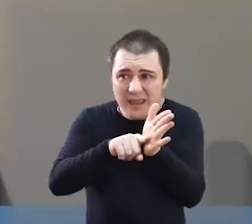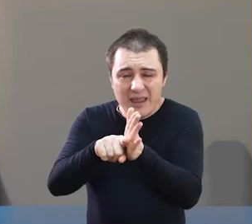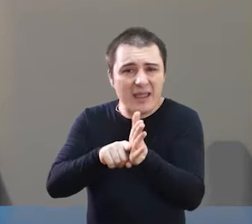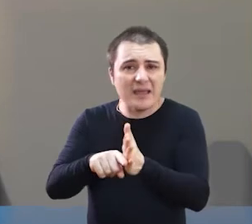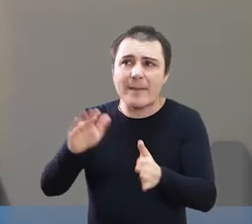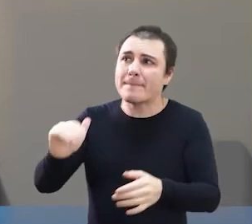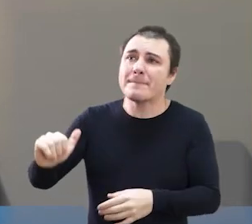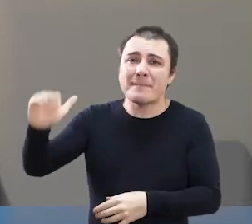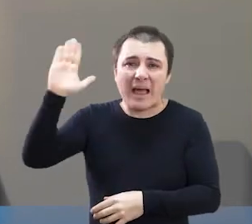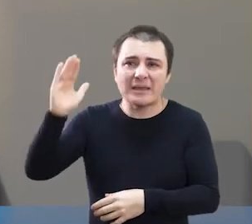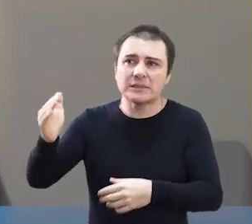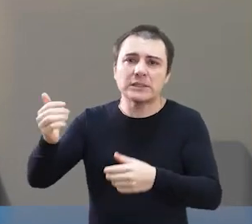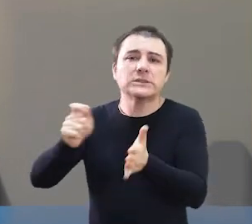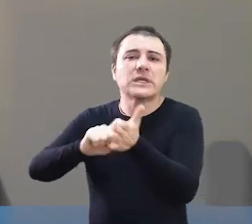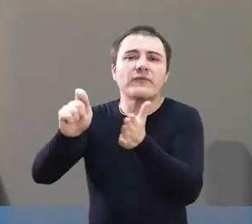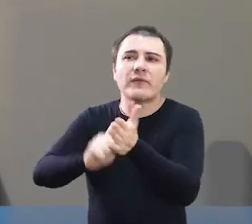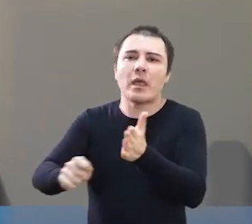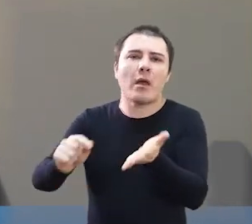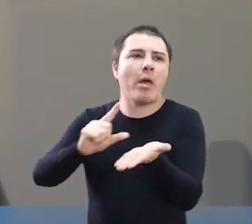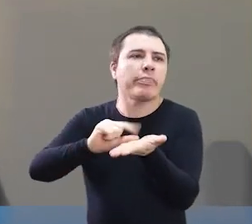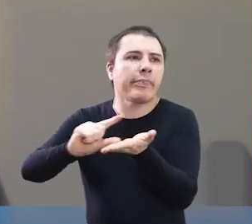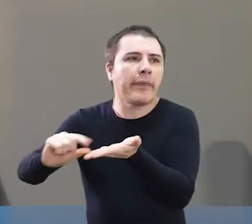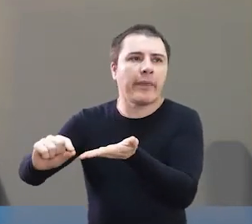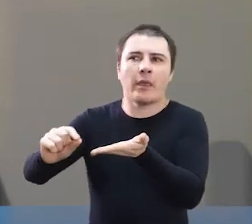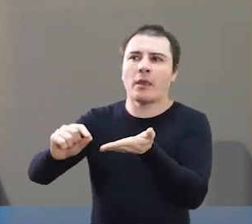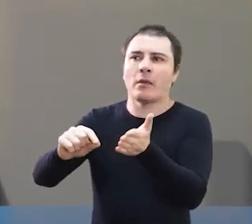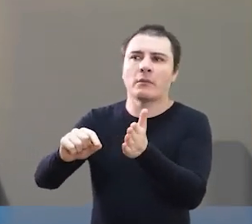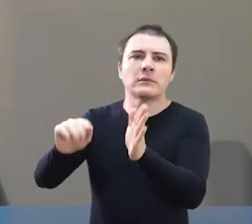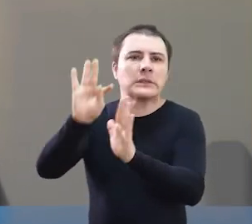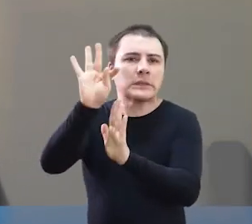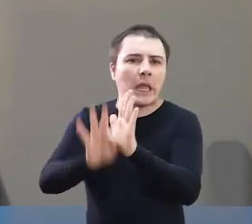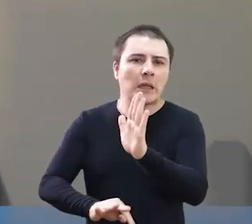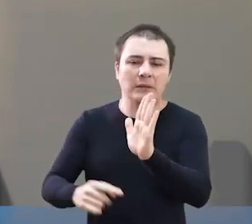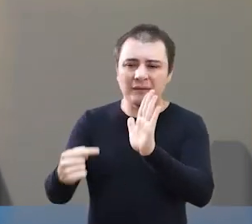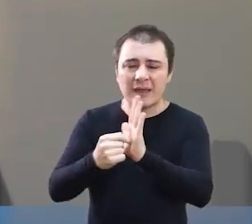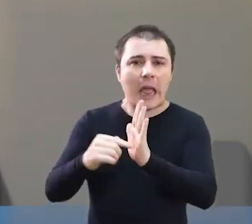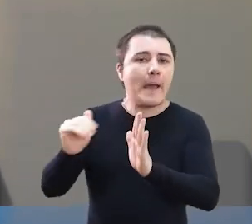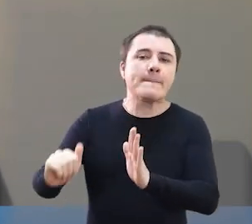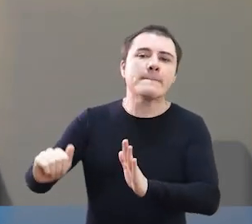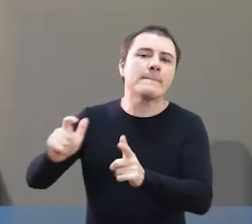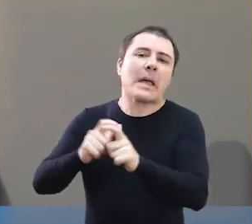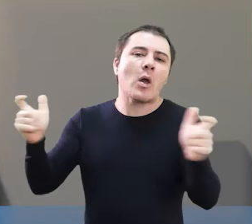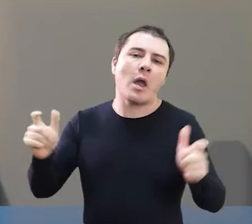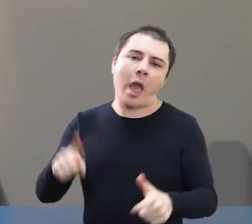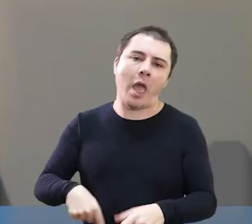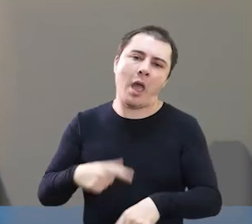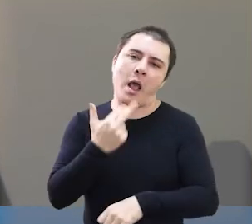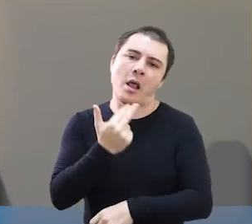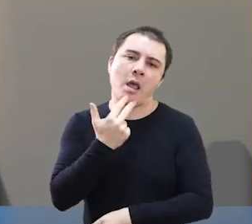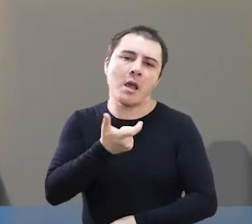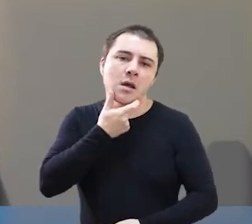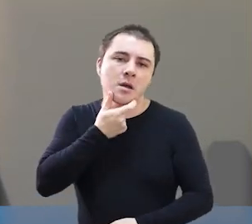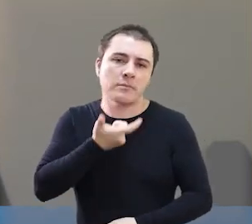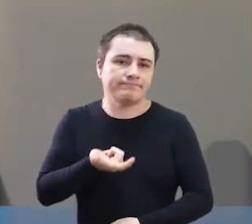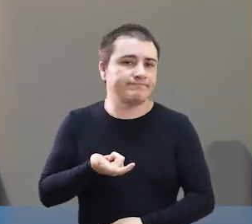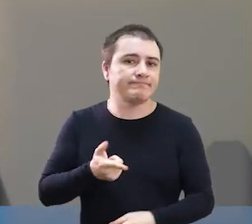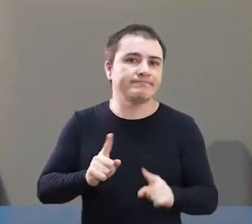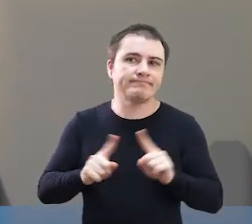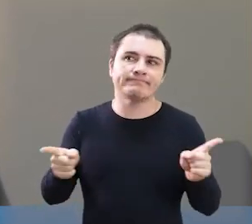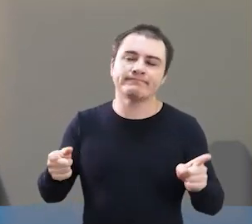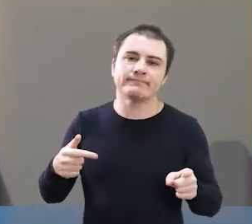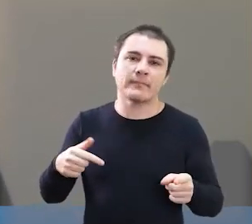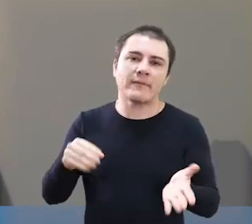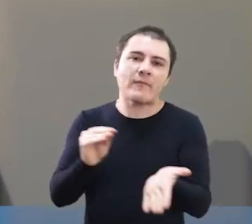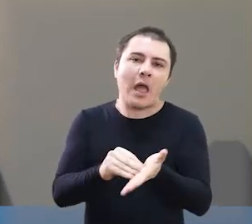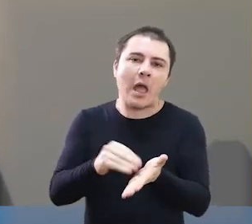falavam, dos pesquisadores, dos psicólogos, profissionais de saúde mental que falavam sobre o tema, estão em inglês. Então, aí que veio a